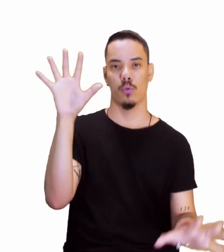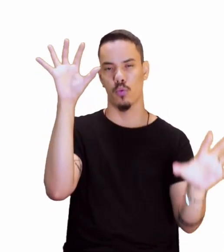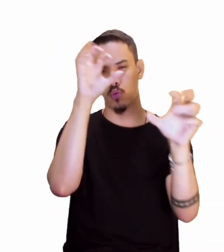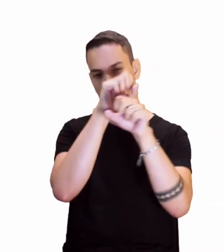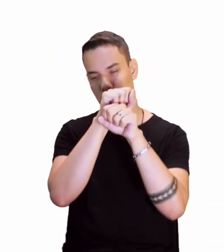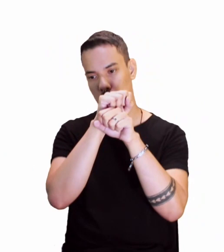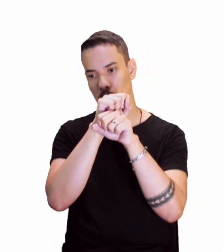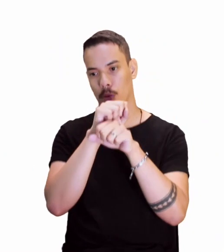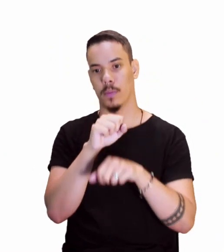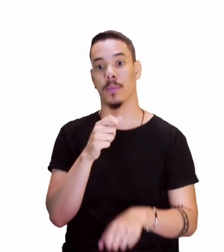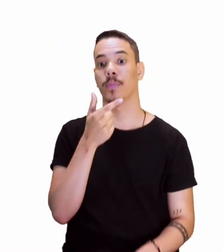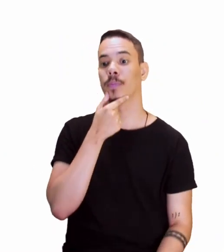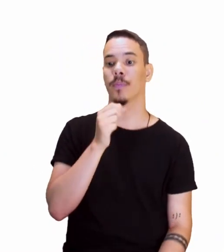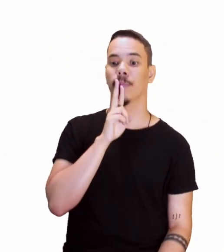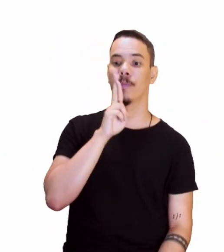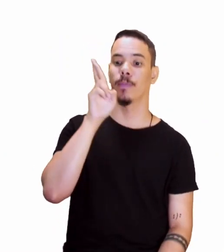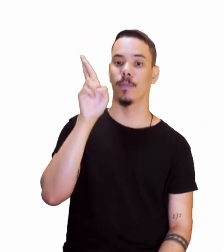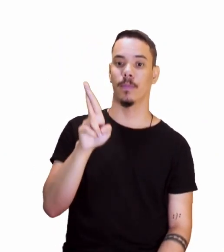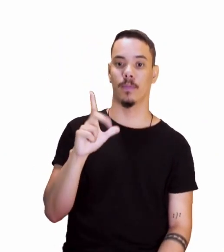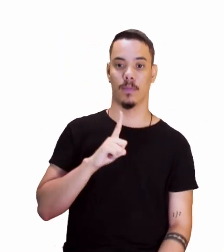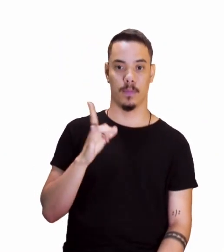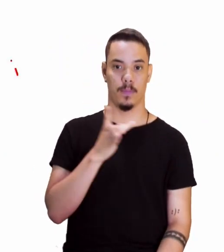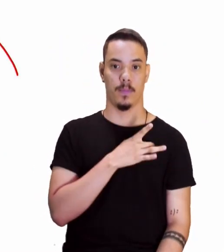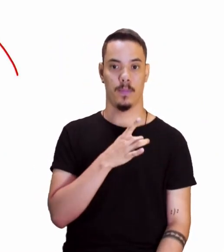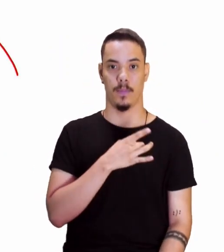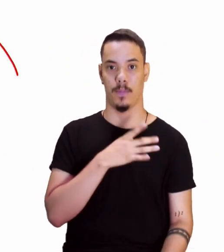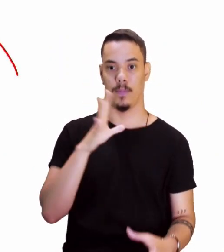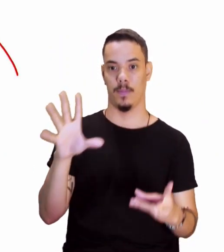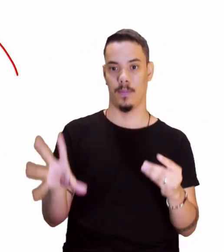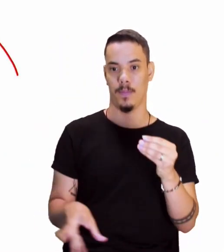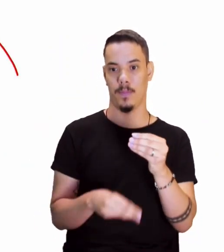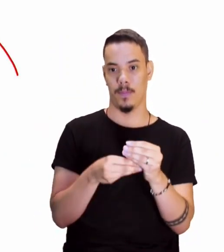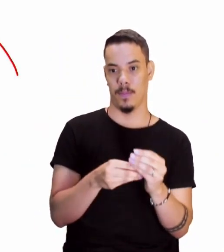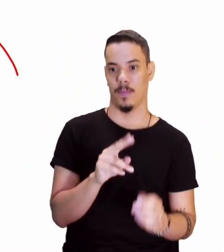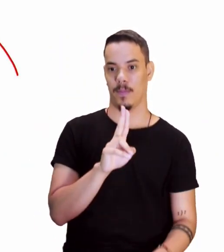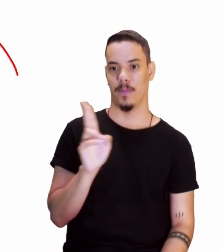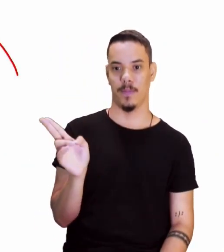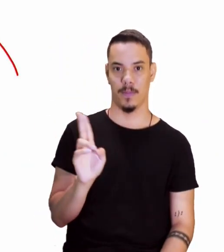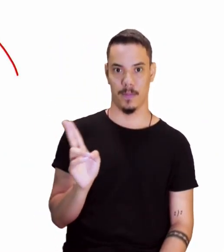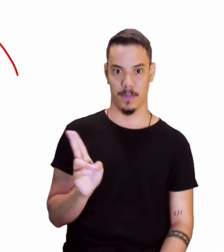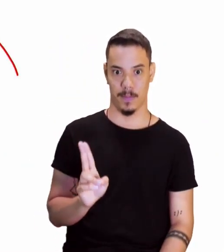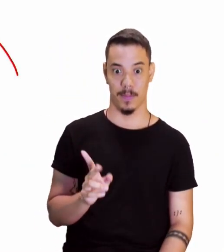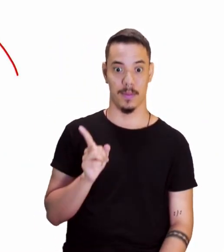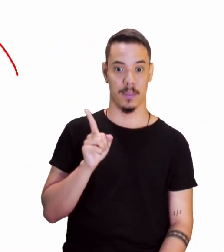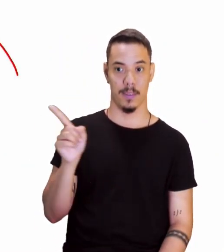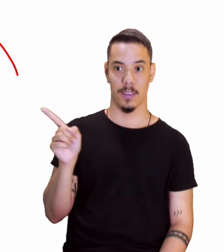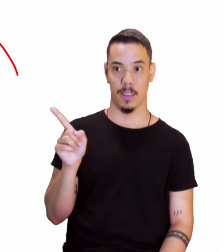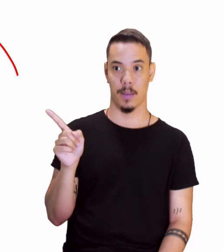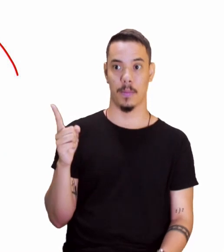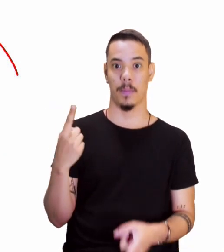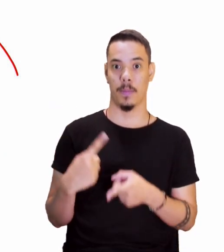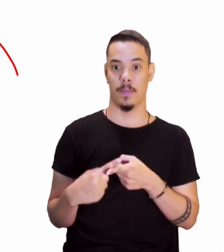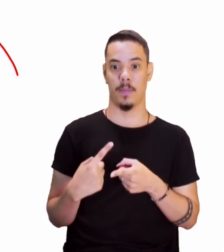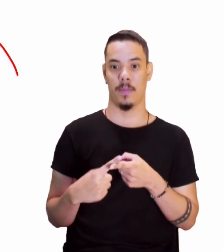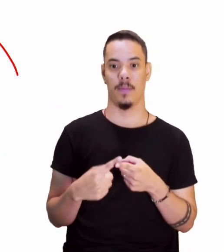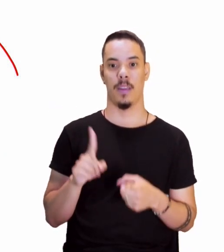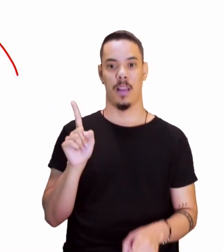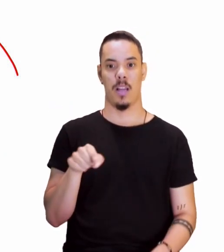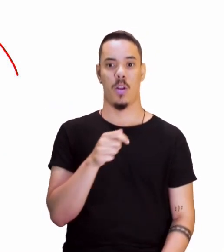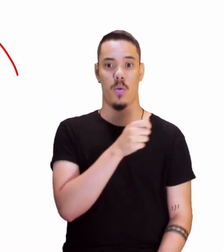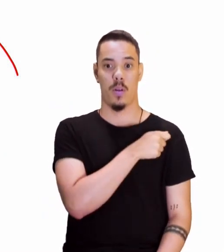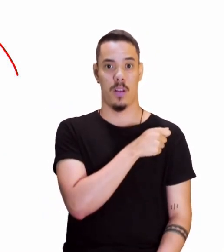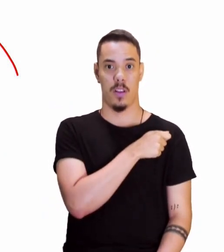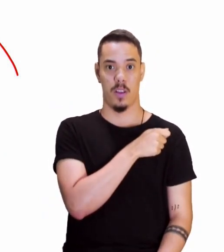escuro? Aí o garoto: eu tenho medo de complementos nominais. Isso daqui porque é um